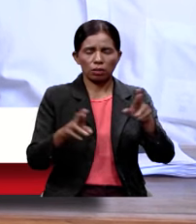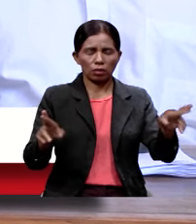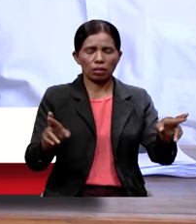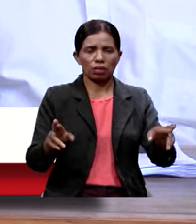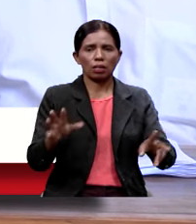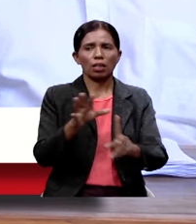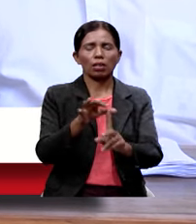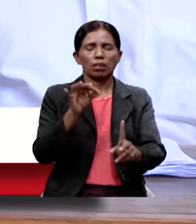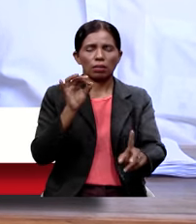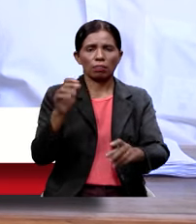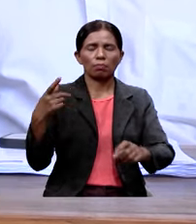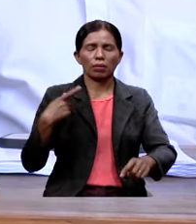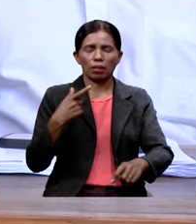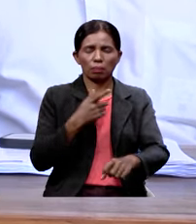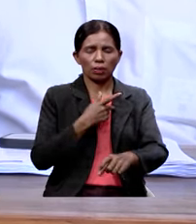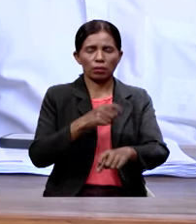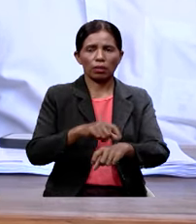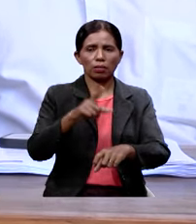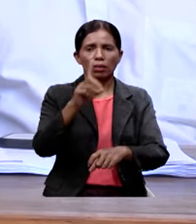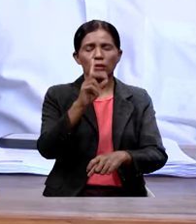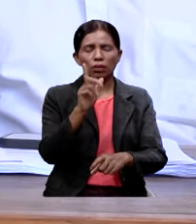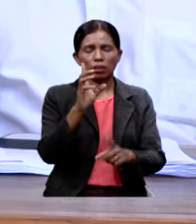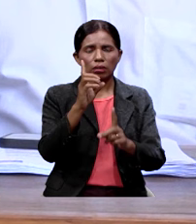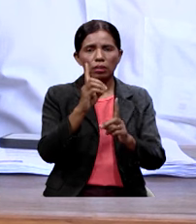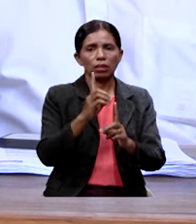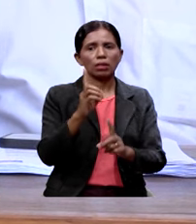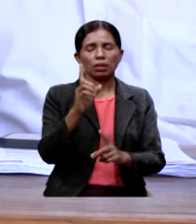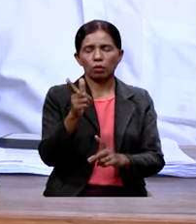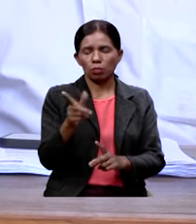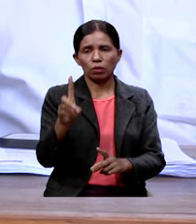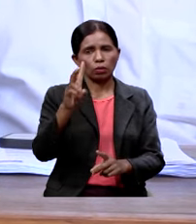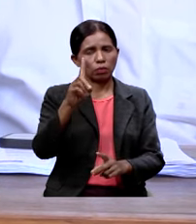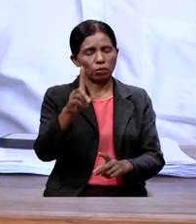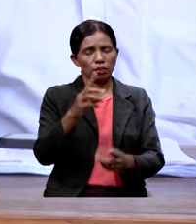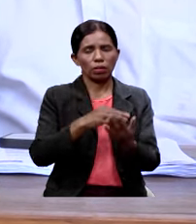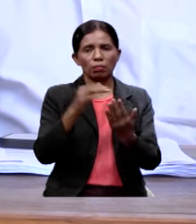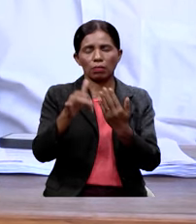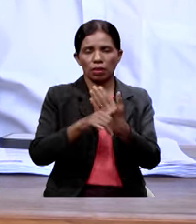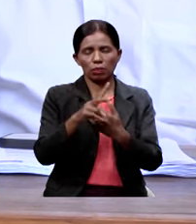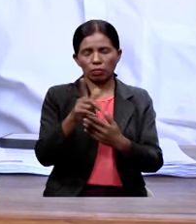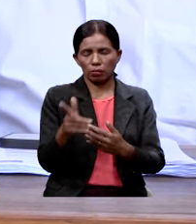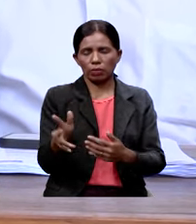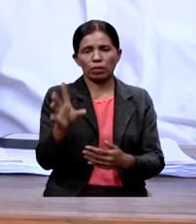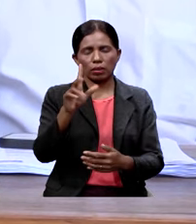parlamentar 21 de maio de 2003. Nebeja tudo kata Fretilin